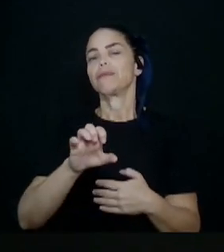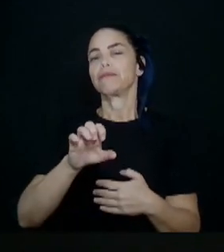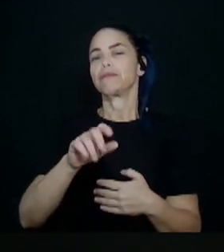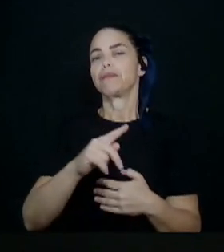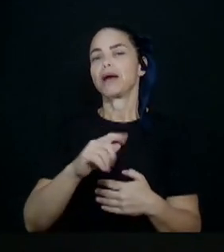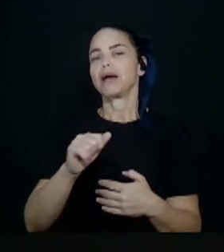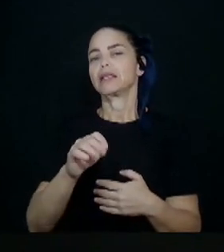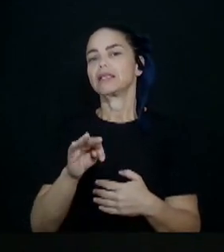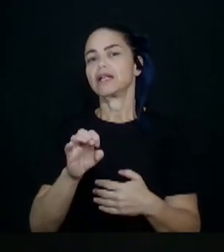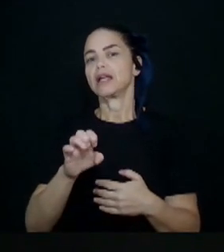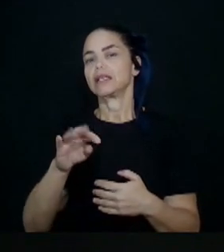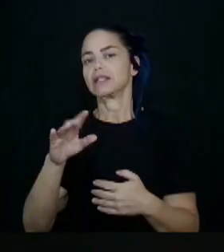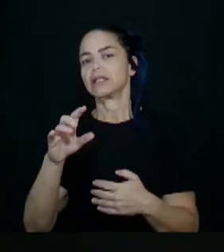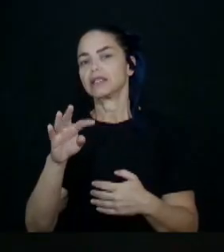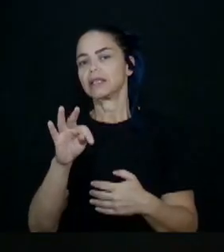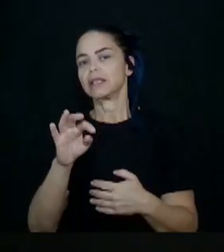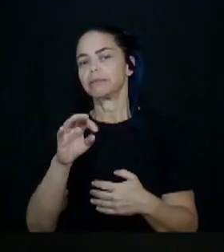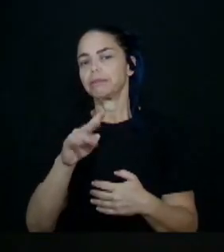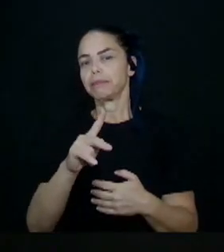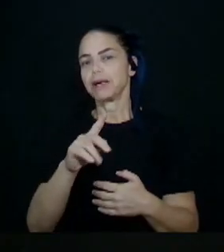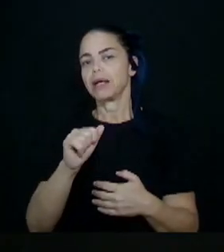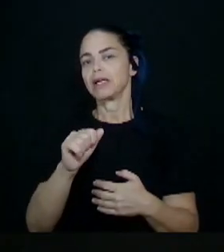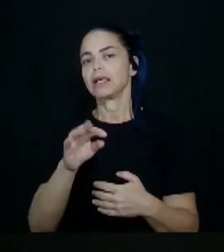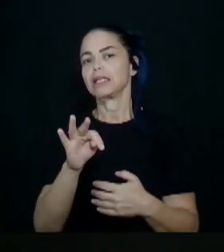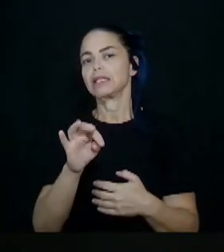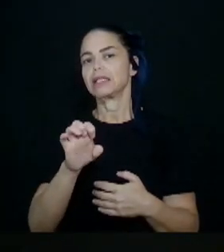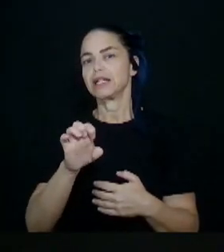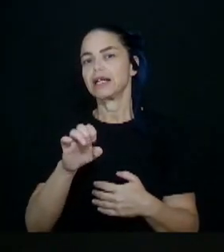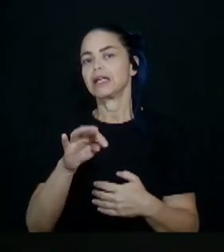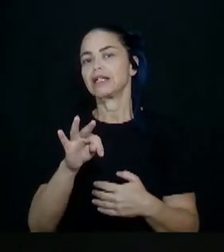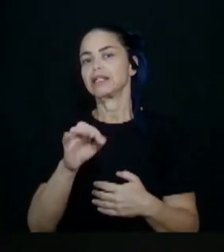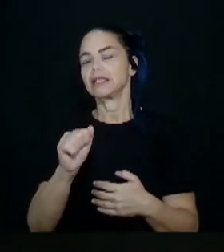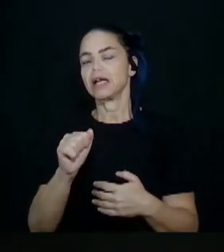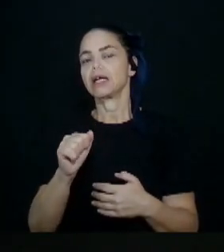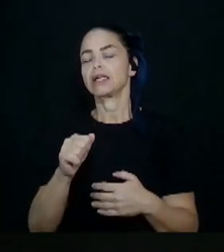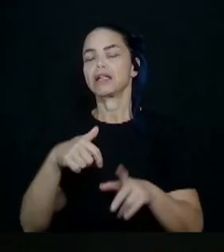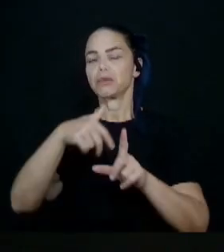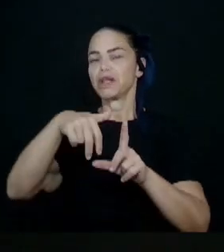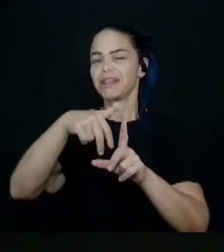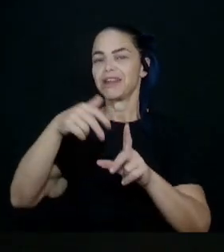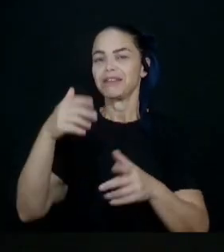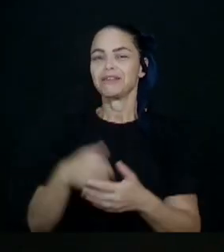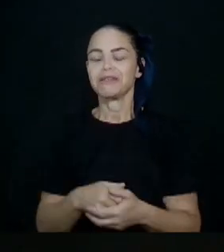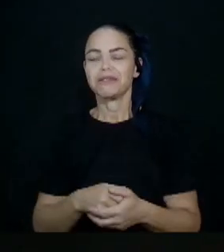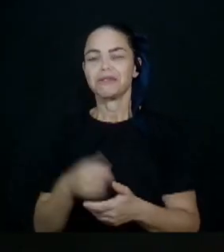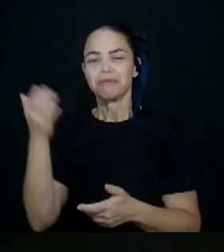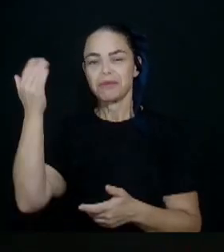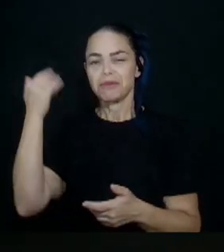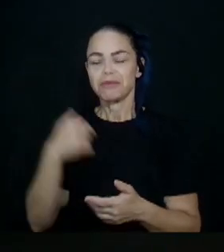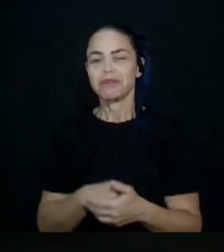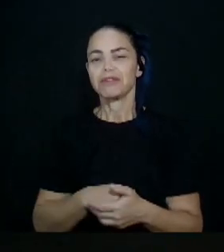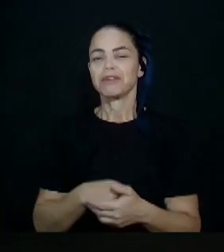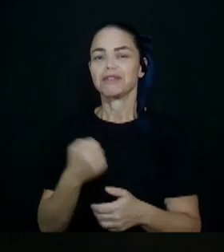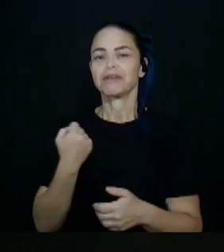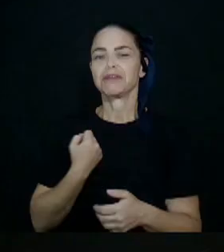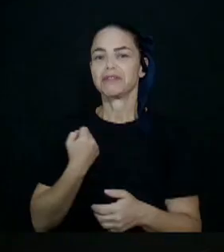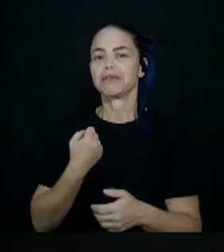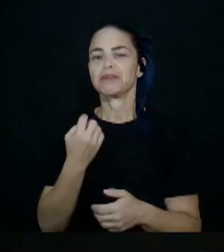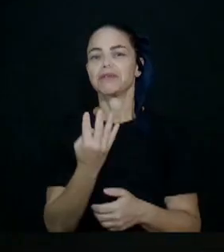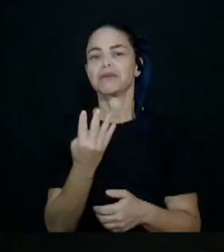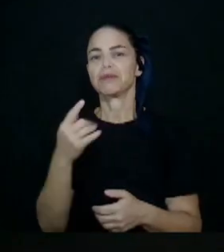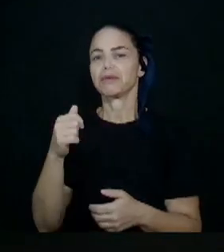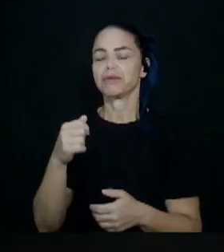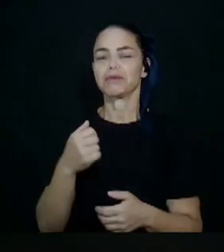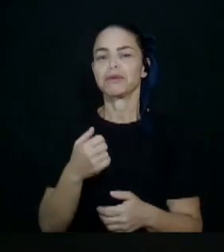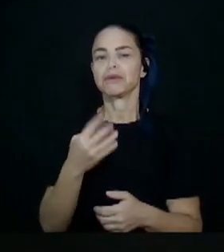50, 60, né, 80, e aí você está numa via de 50, você está lá nos 47, vamos colocar assim, porque numa via de